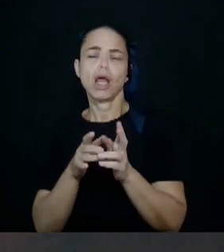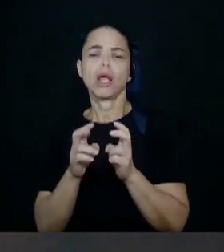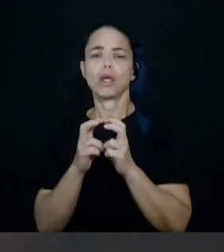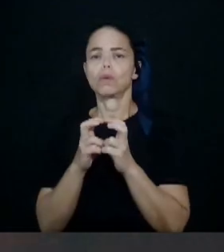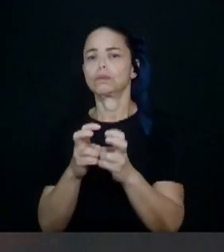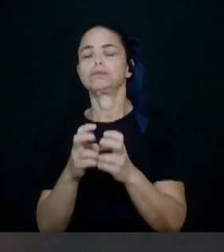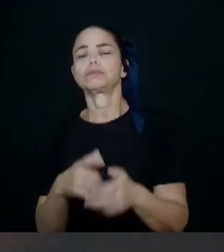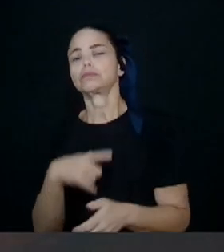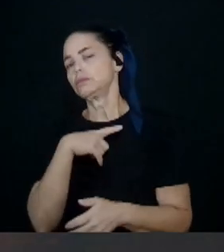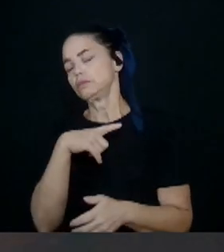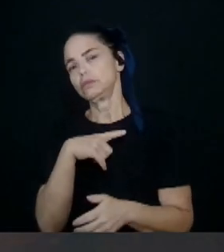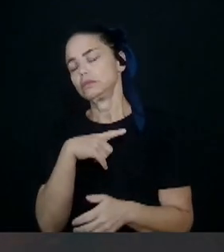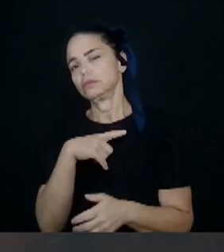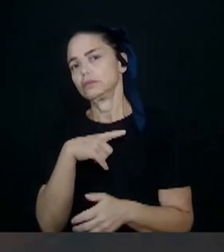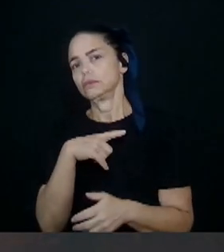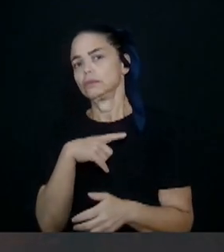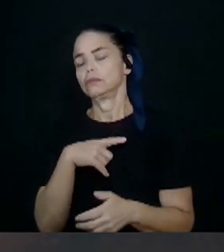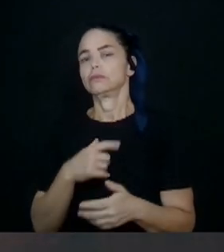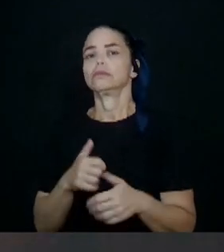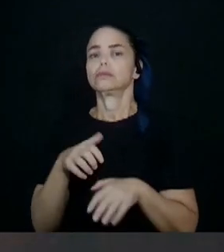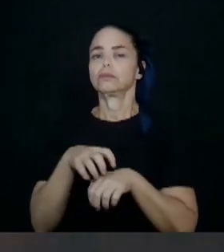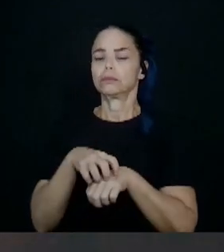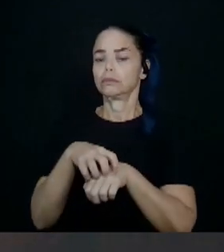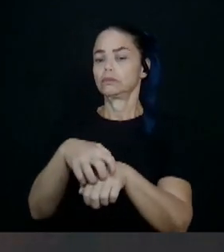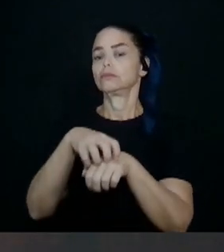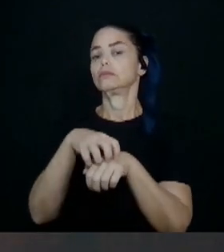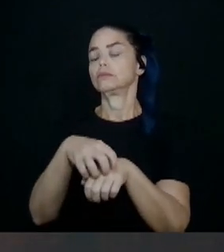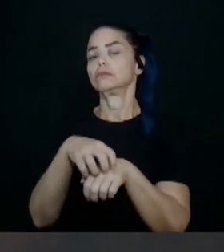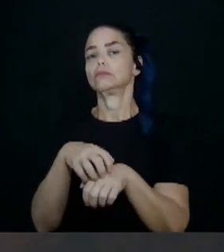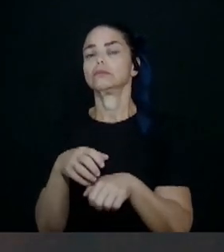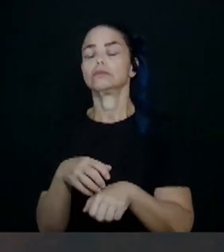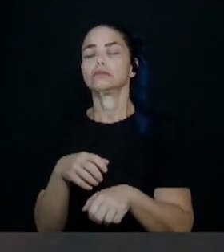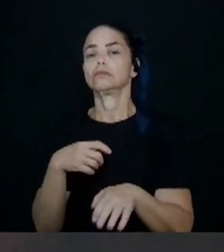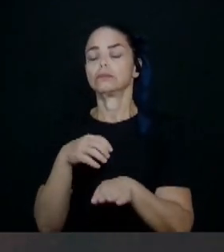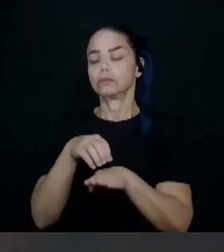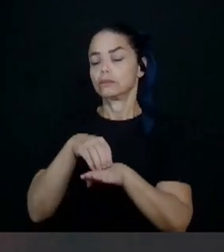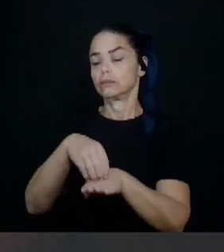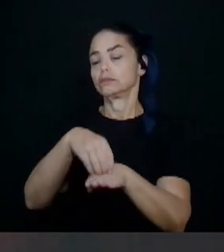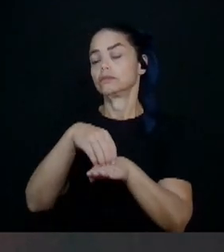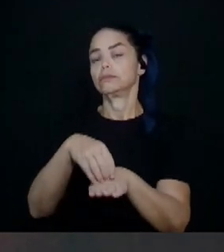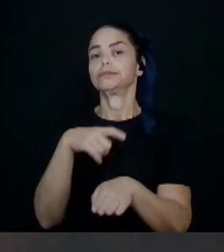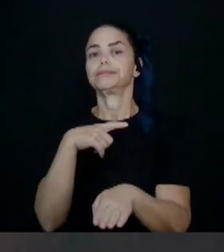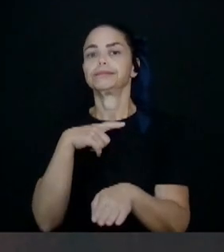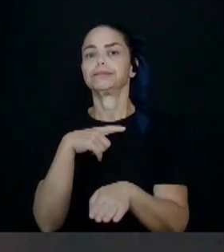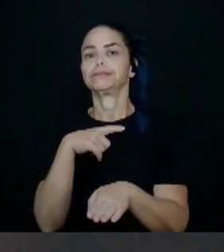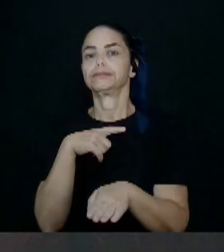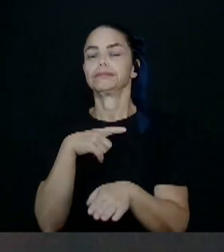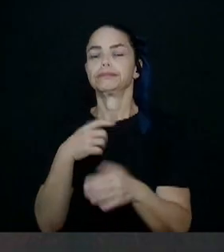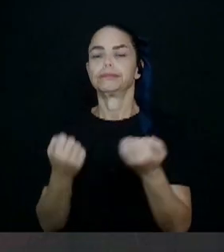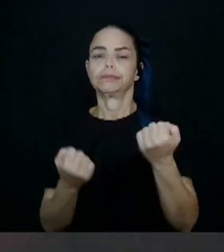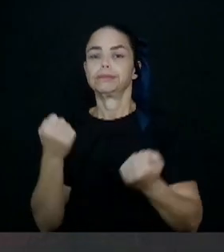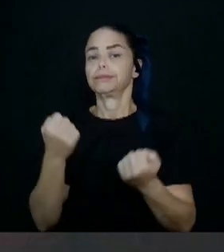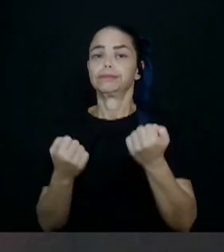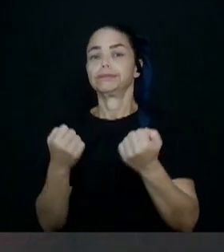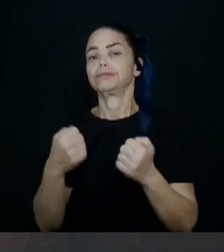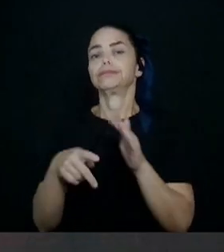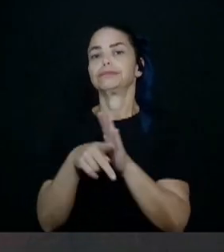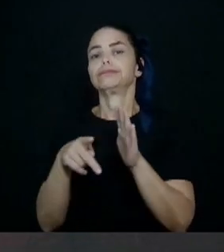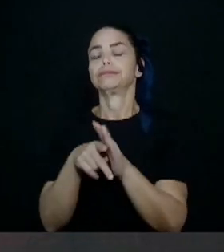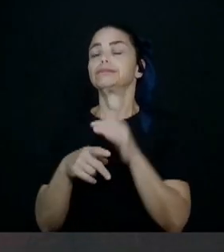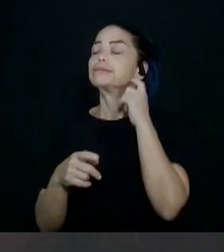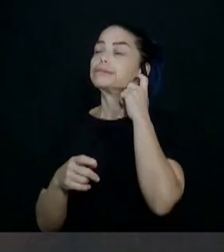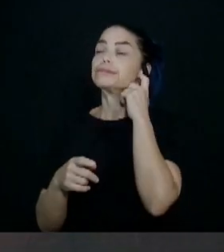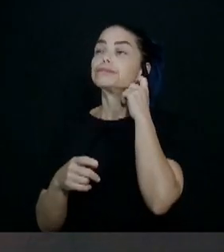transporte. Agora, a diferença que nós temos aqui é a ostentação. Cada um quer ter seu carro próprio e no individual.